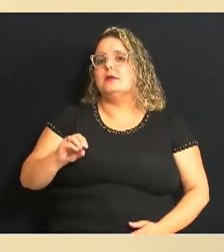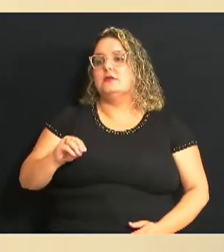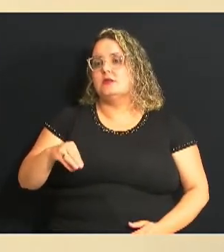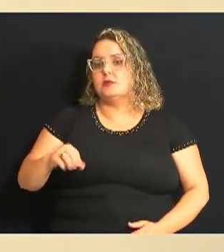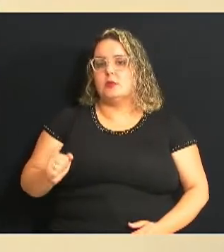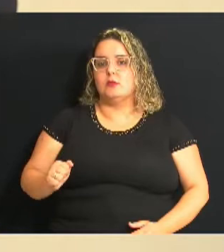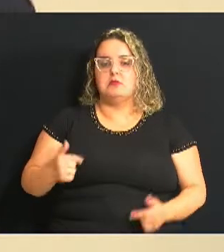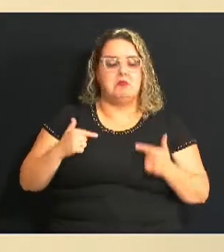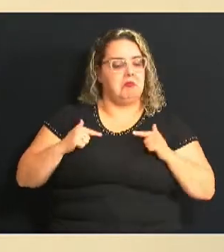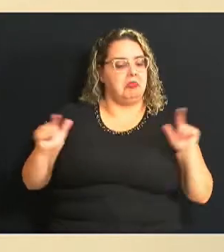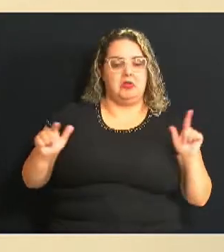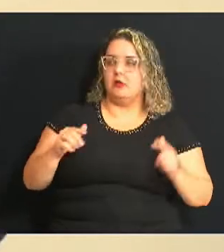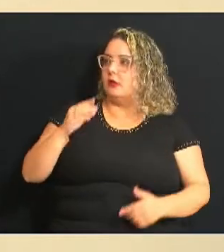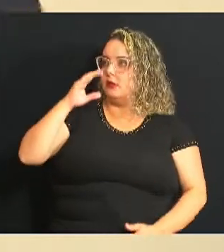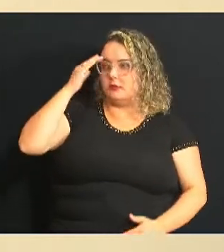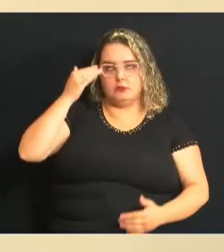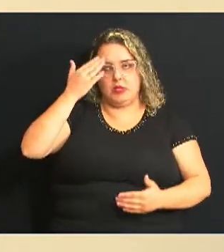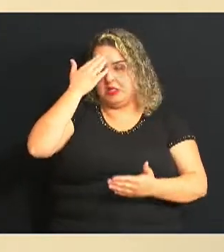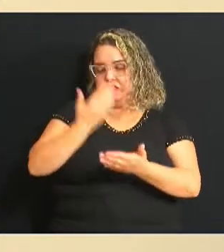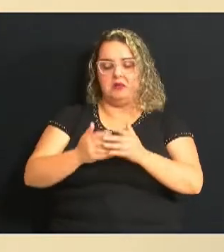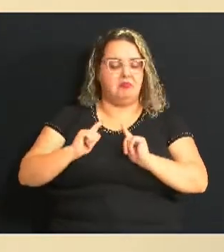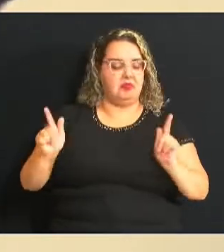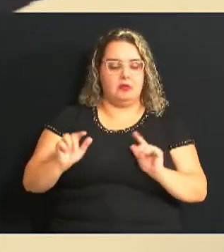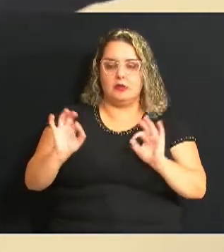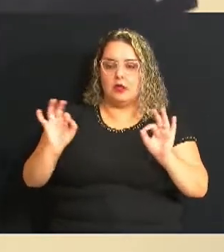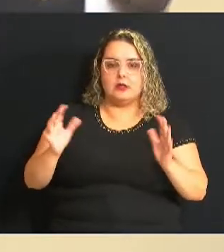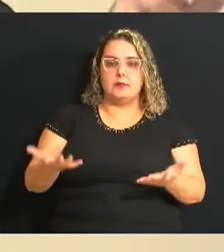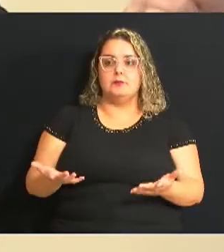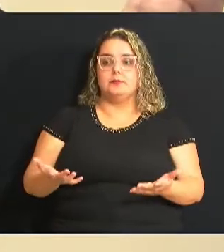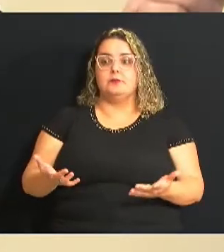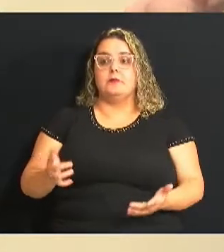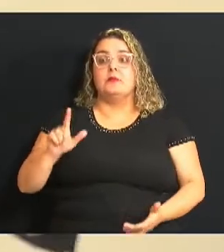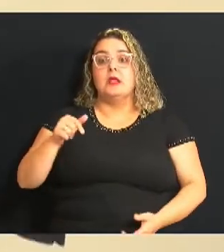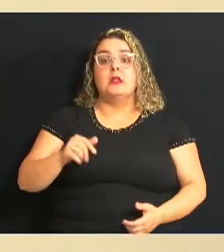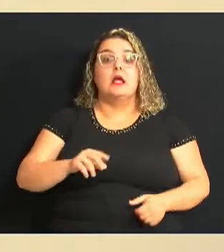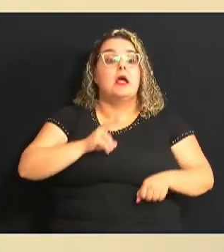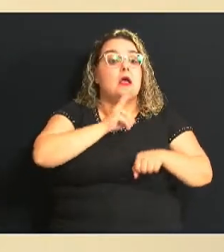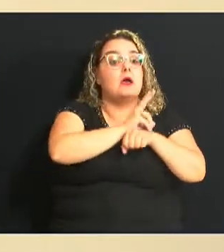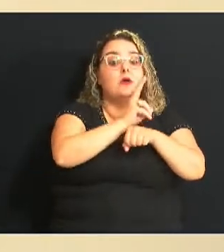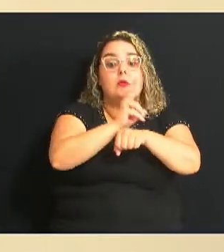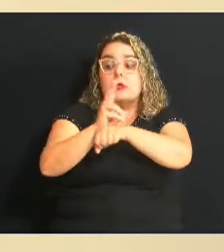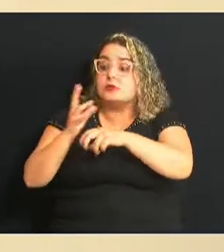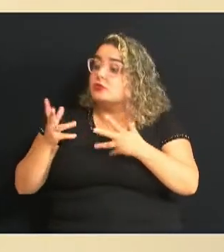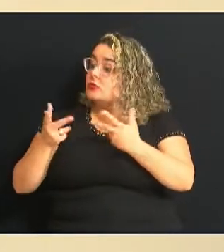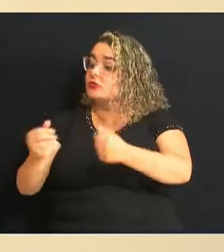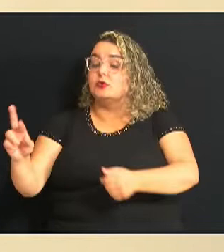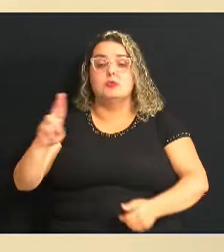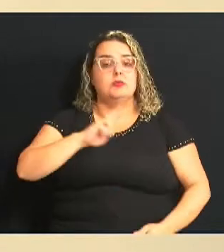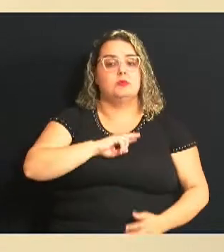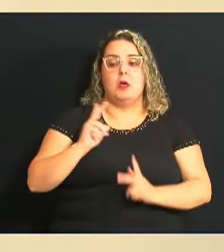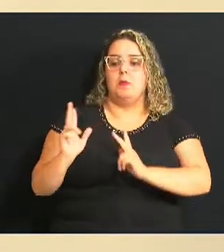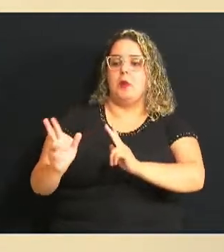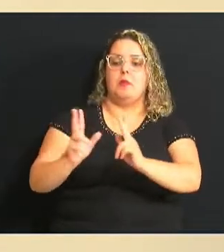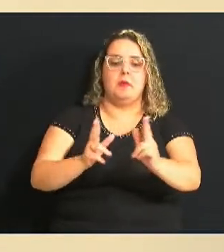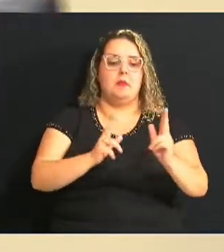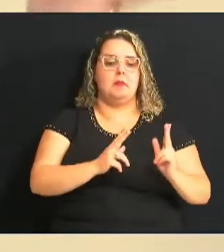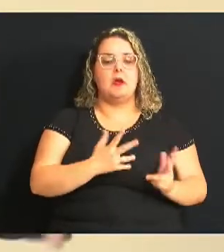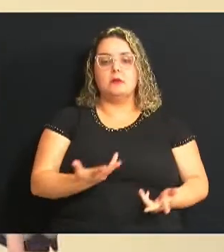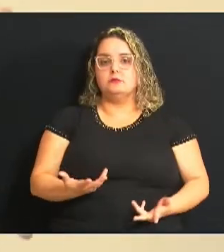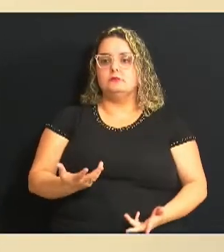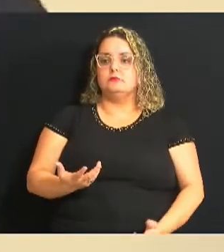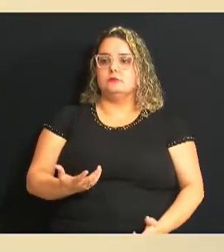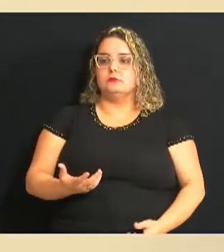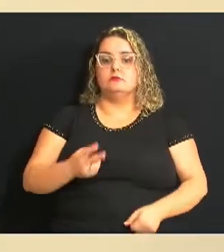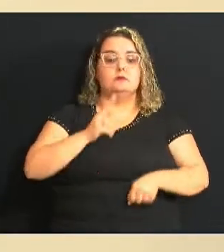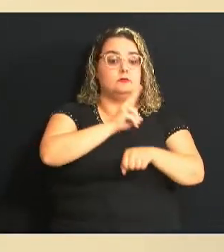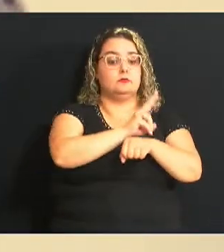equivocam. Laicidade é cuidar de todas as expressões religiosas da mesmíssima maneira. Cuidar de